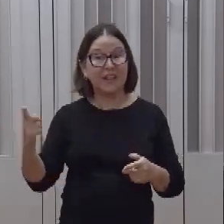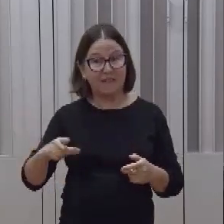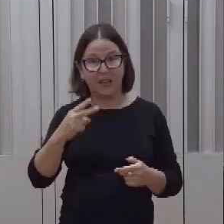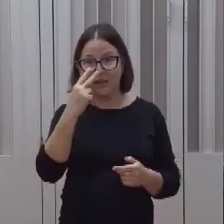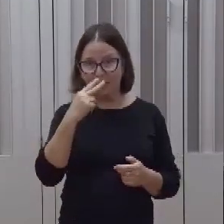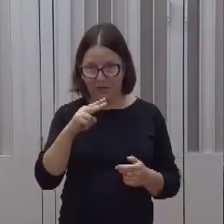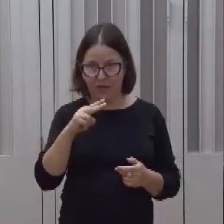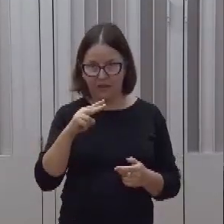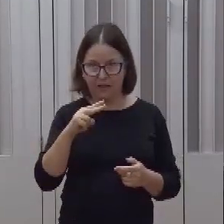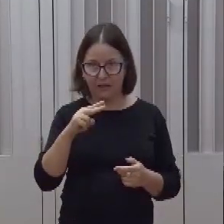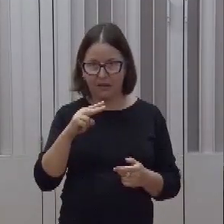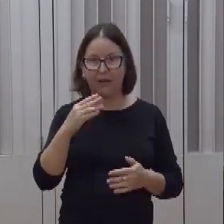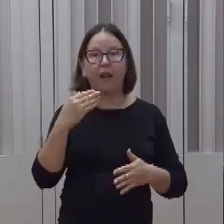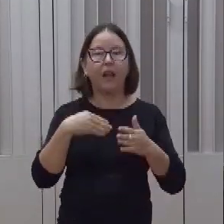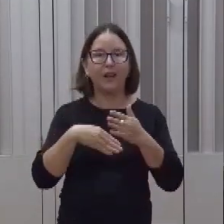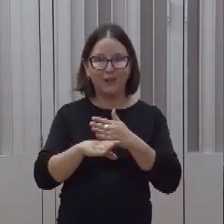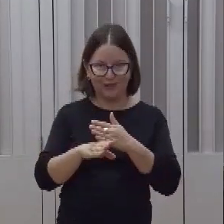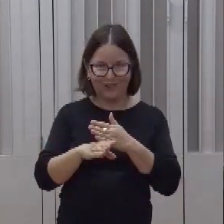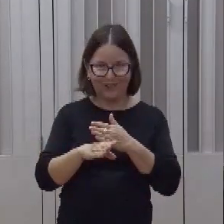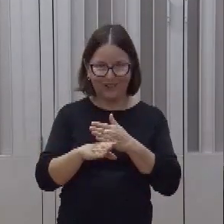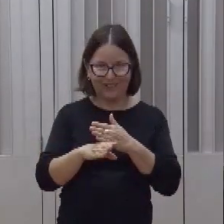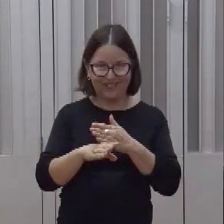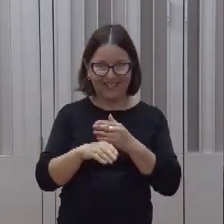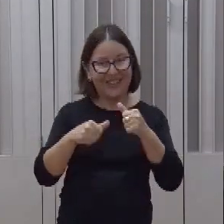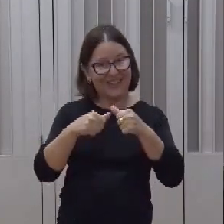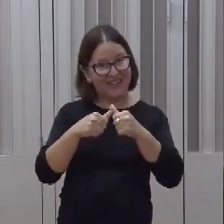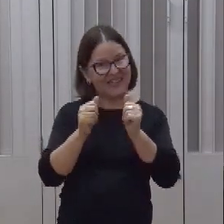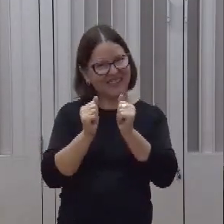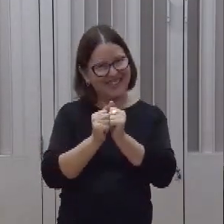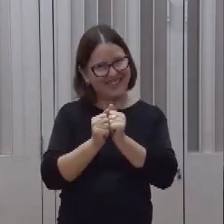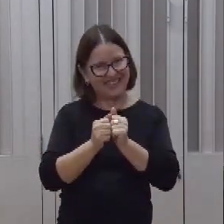eles foram e ficaram com o Senhor.